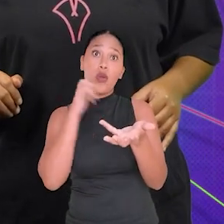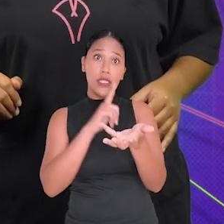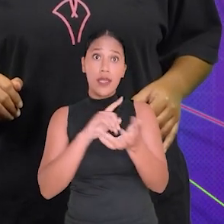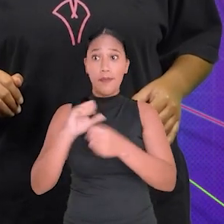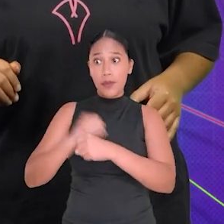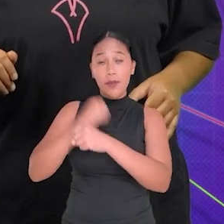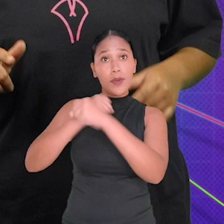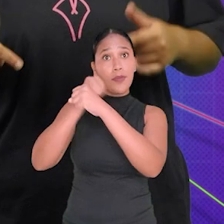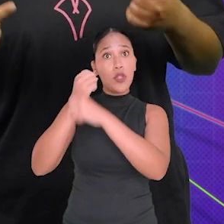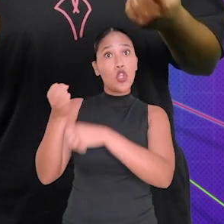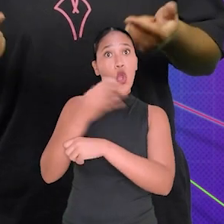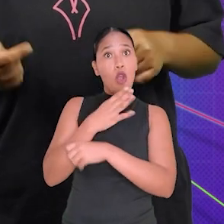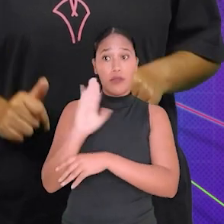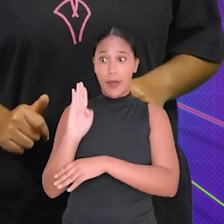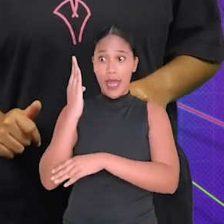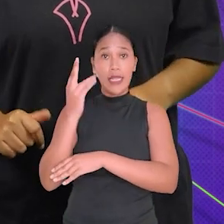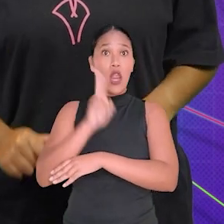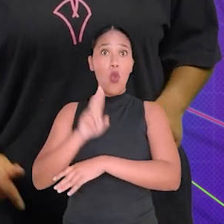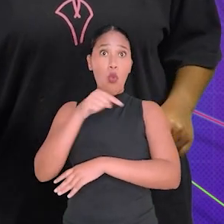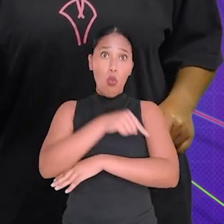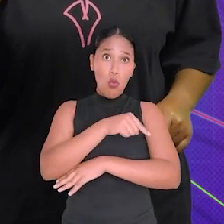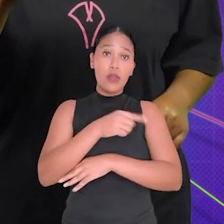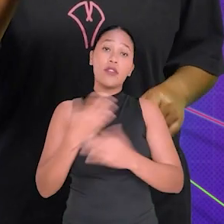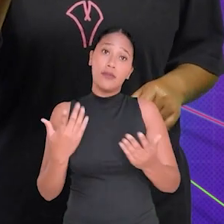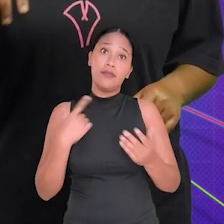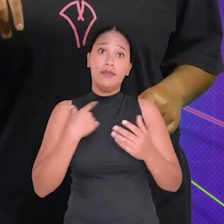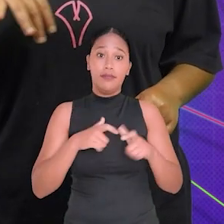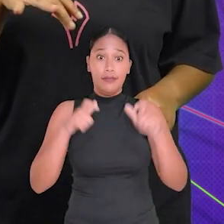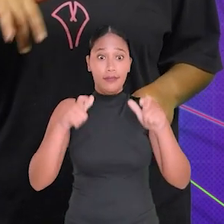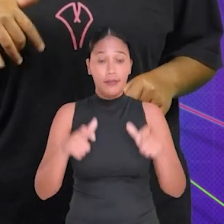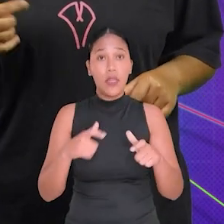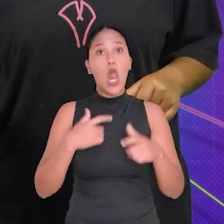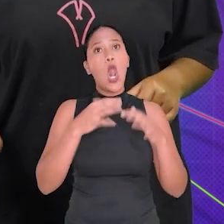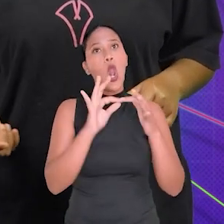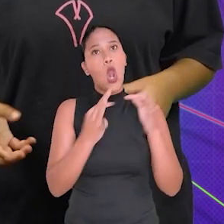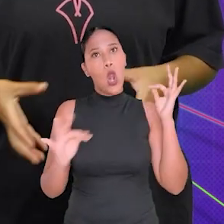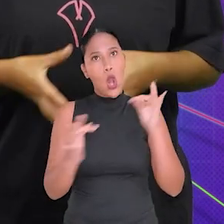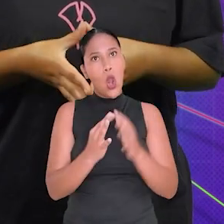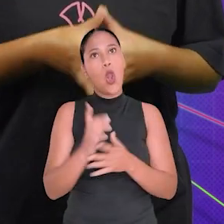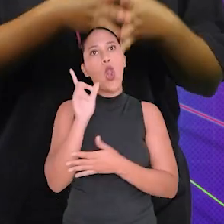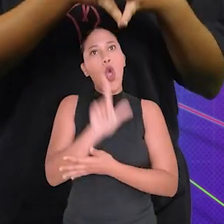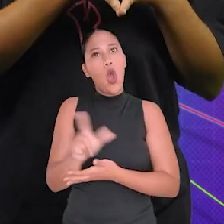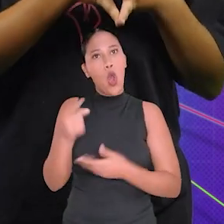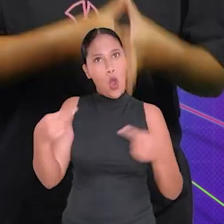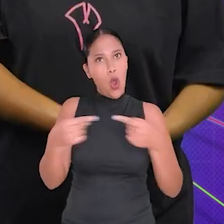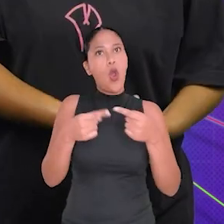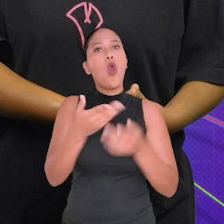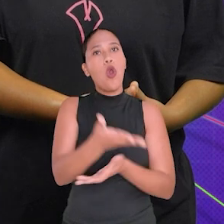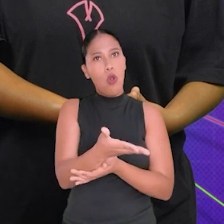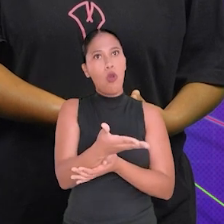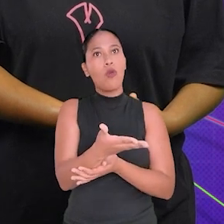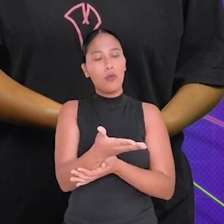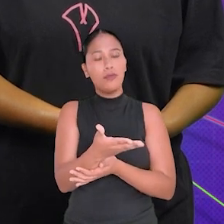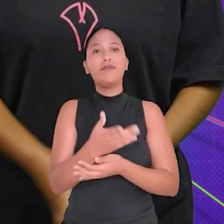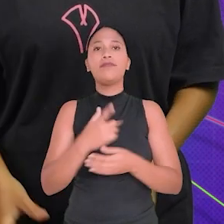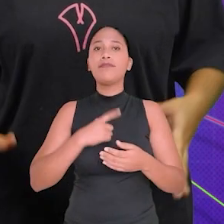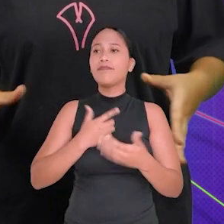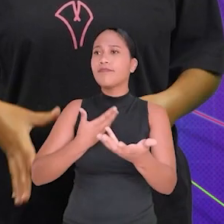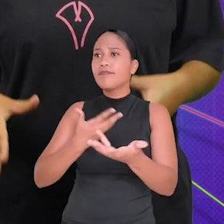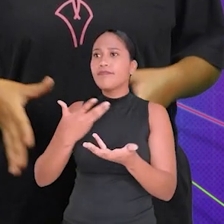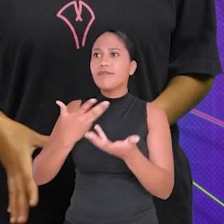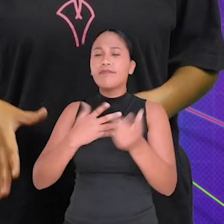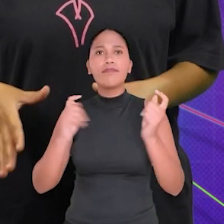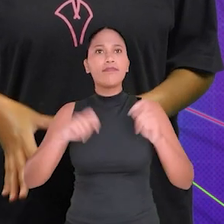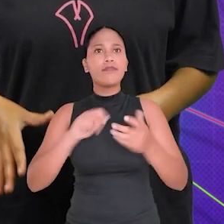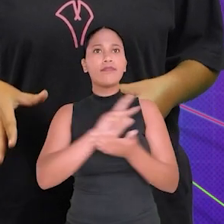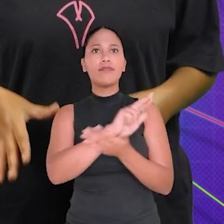obter madeira para construir novas estruturas. A relação espacial da jogabilidade com objetos também é uma parte importante do Minecraft. Os